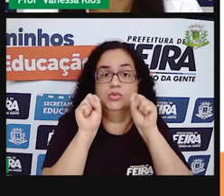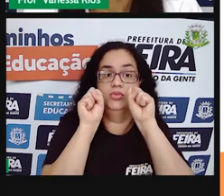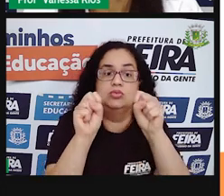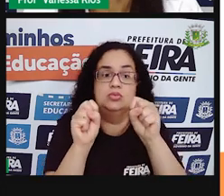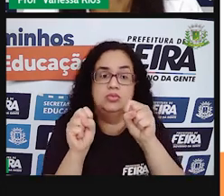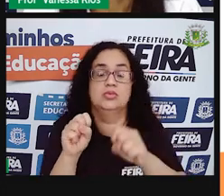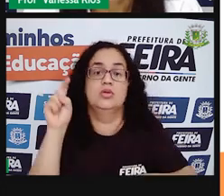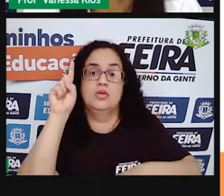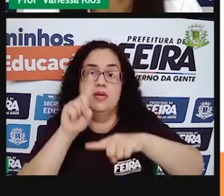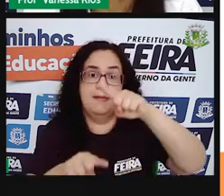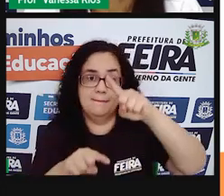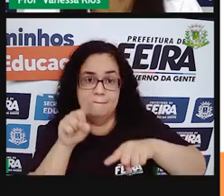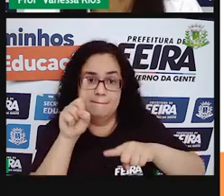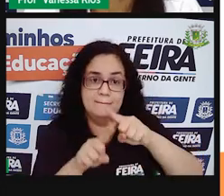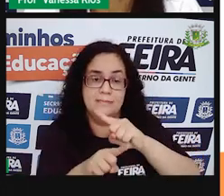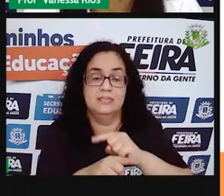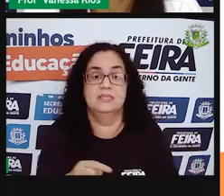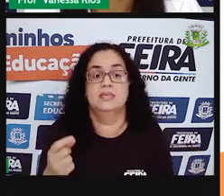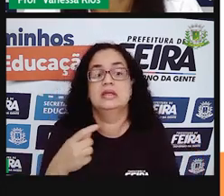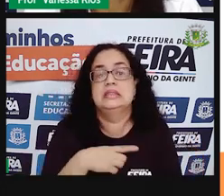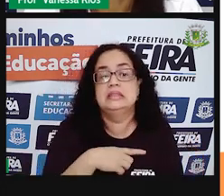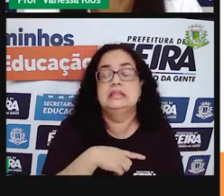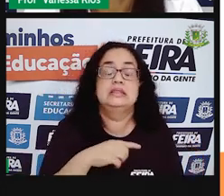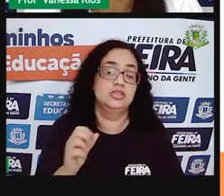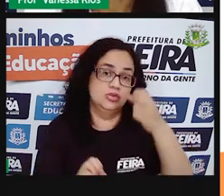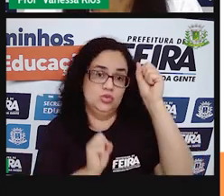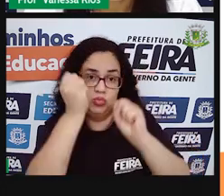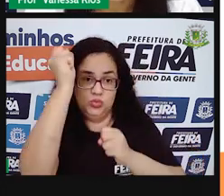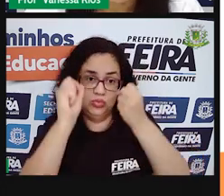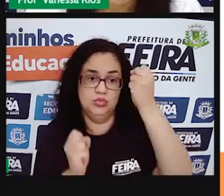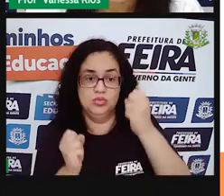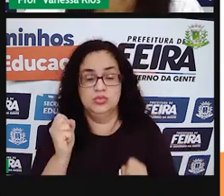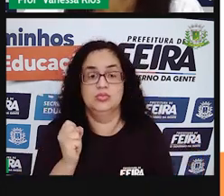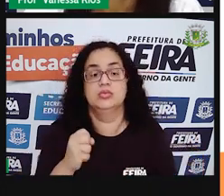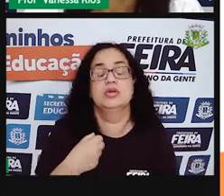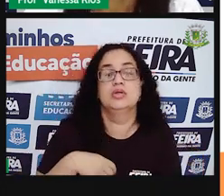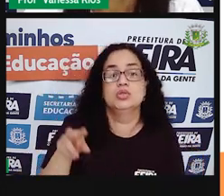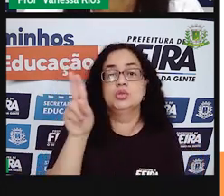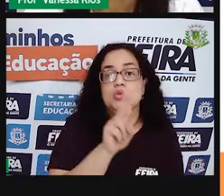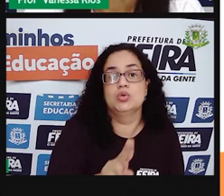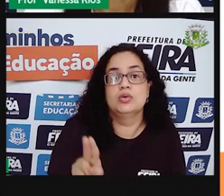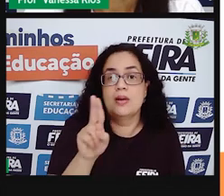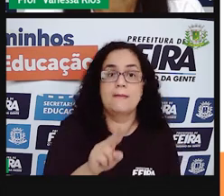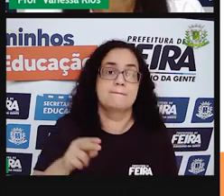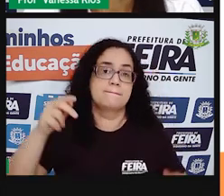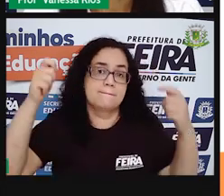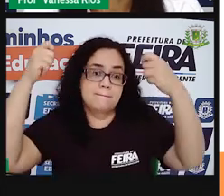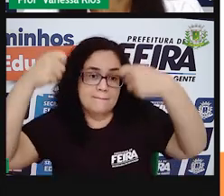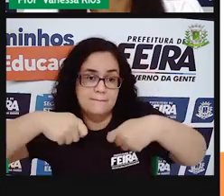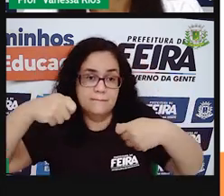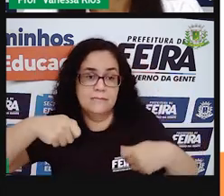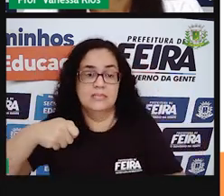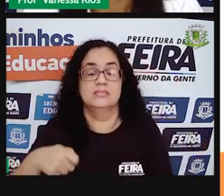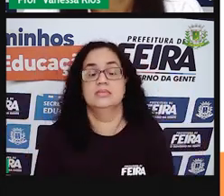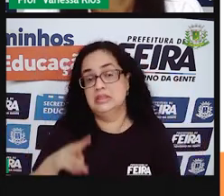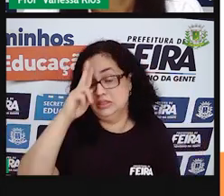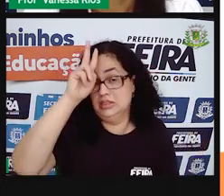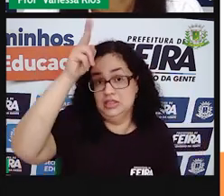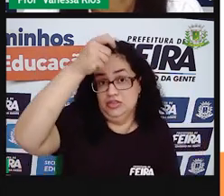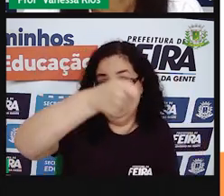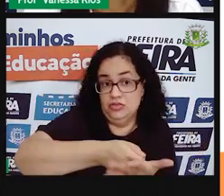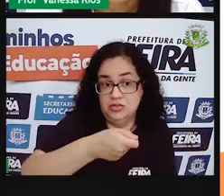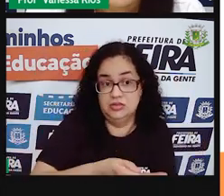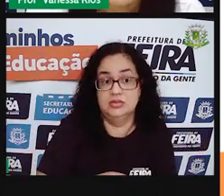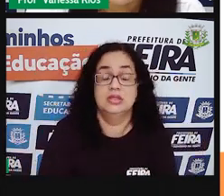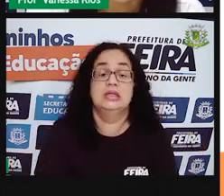que os objetos fabricados para o nosso uso e que precisem de uma alta resistência